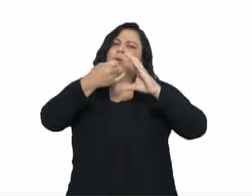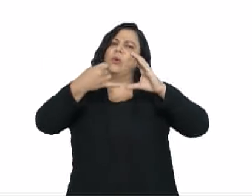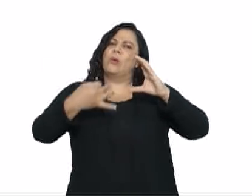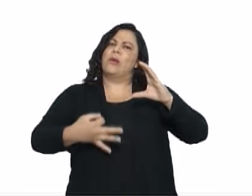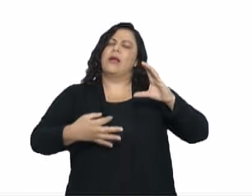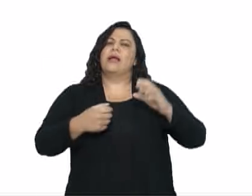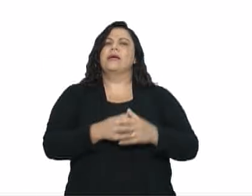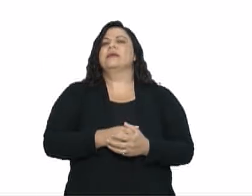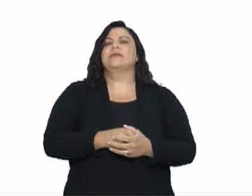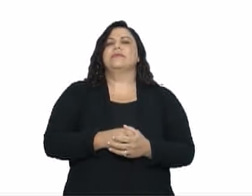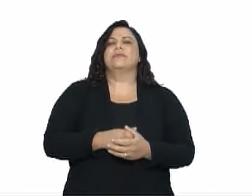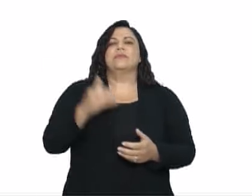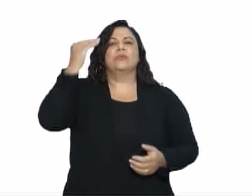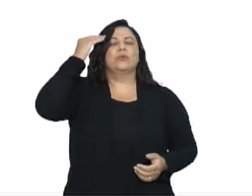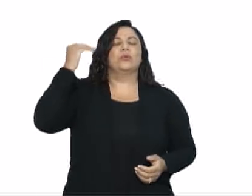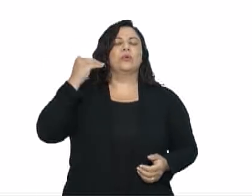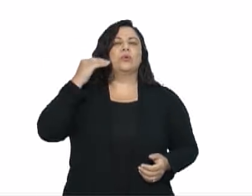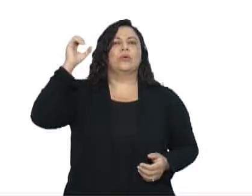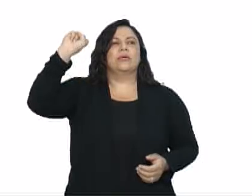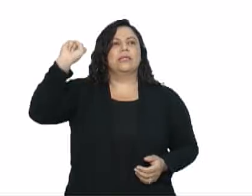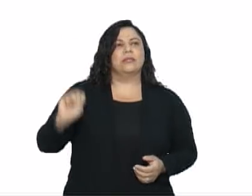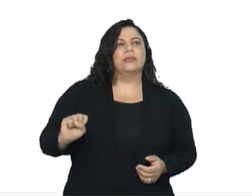Sul, Hong Kong, Taiwan, Singapura?